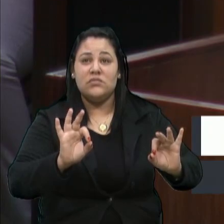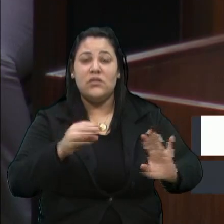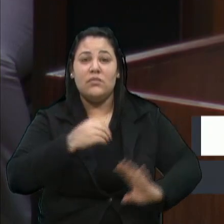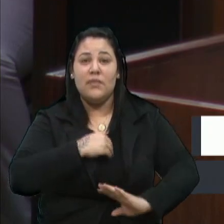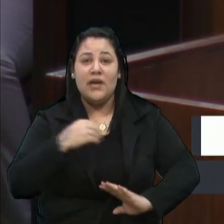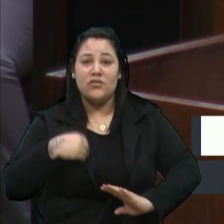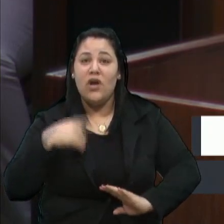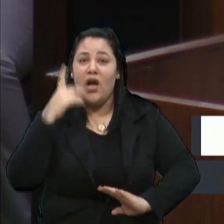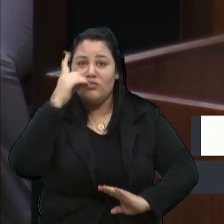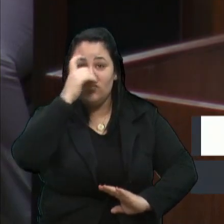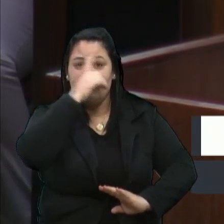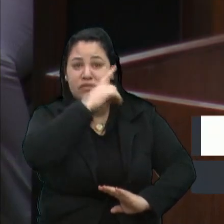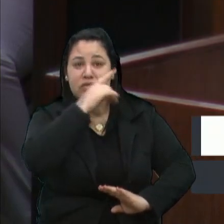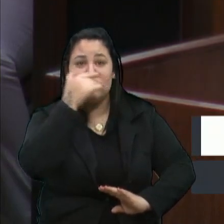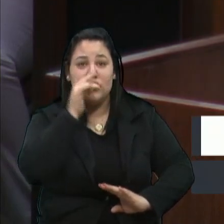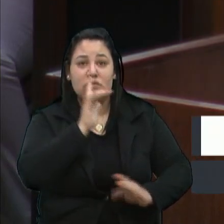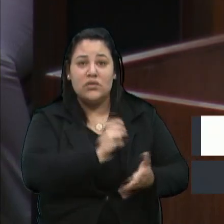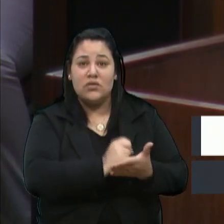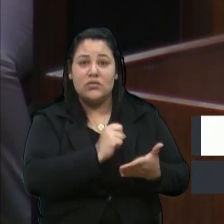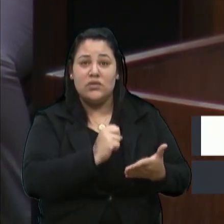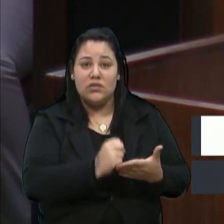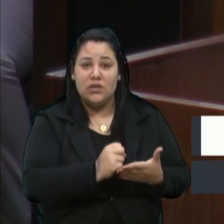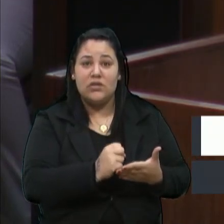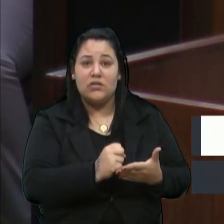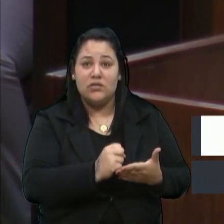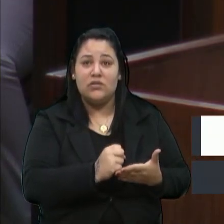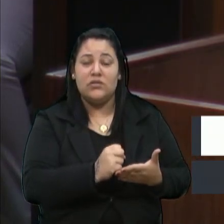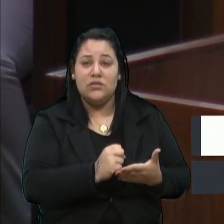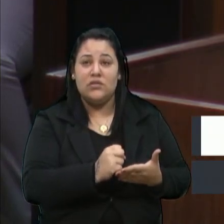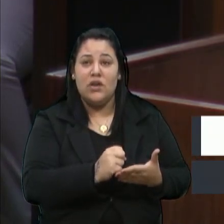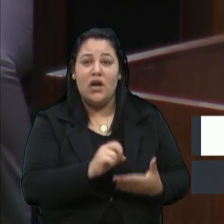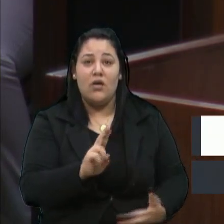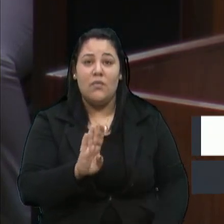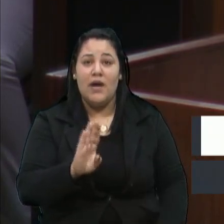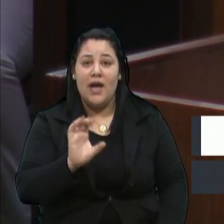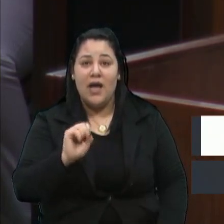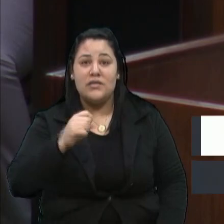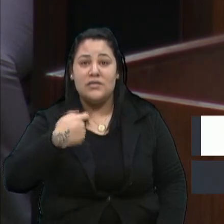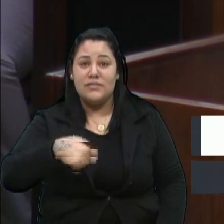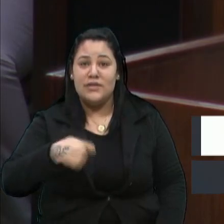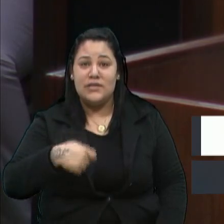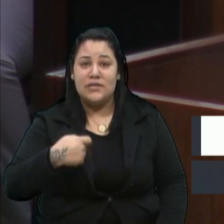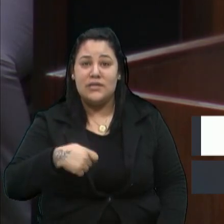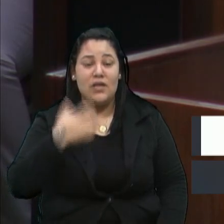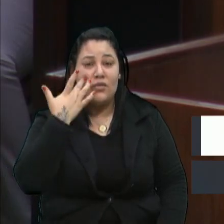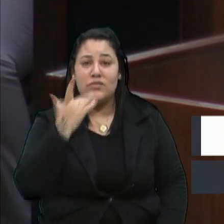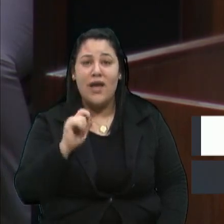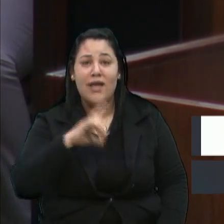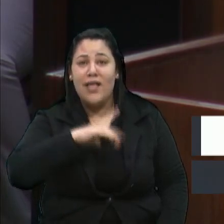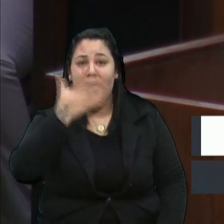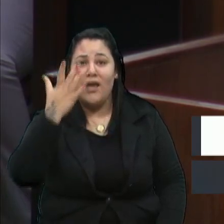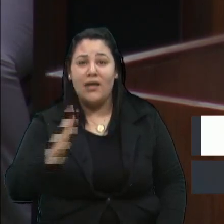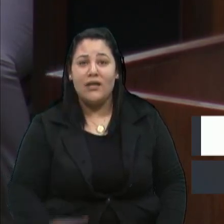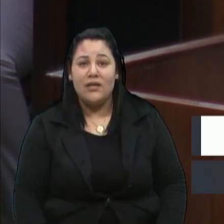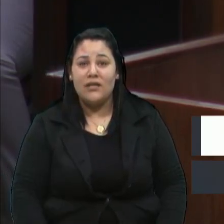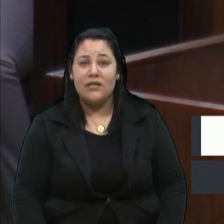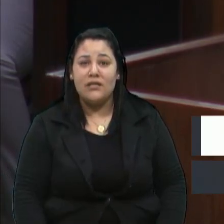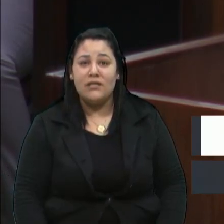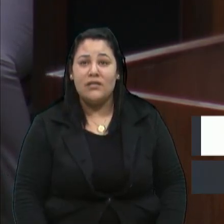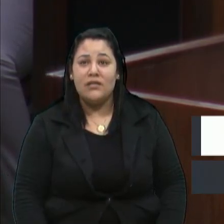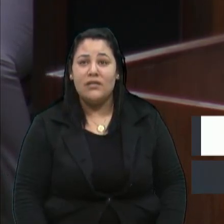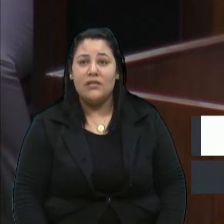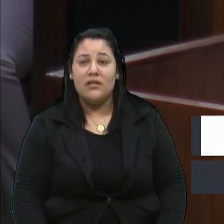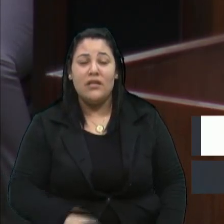Tá difícil contratação a Serrano sinceramente eu não sei o que que tem não para se meses